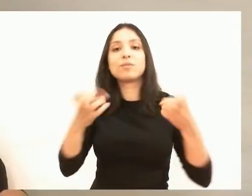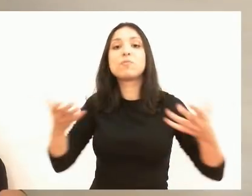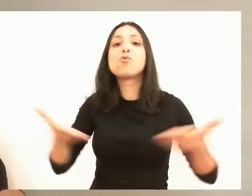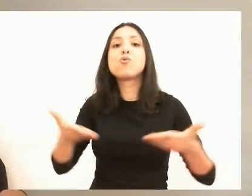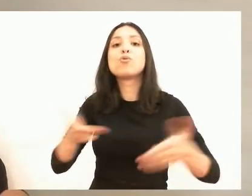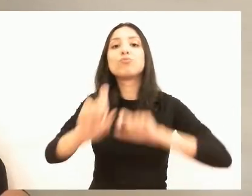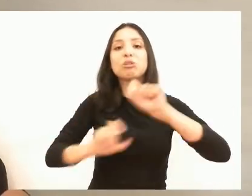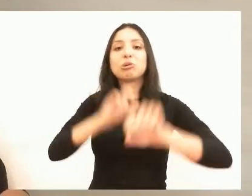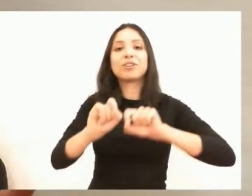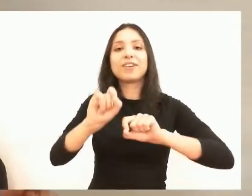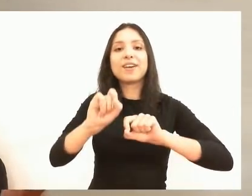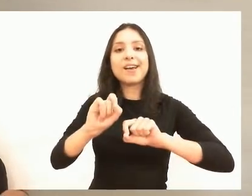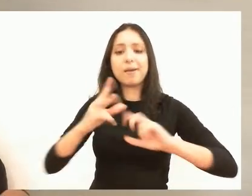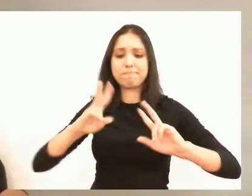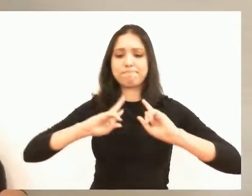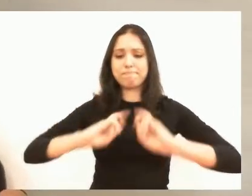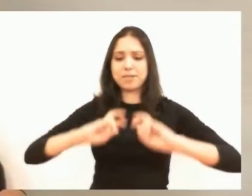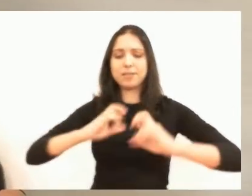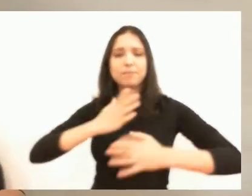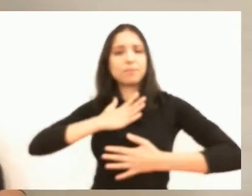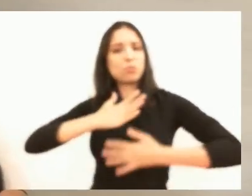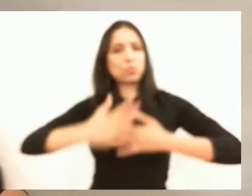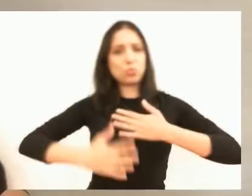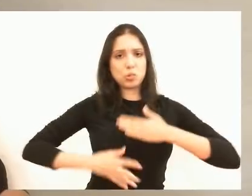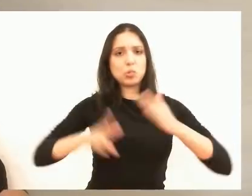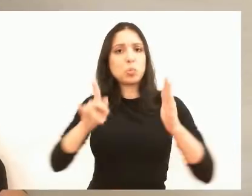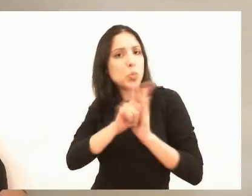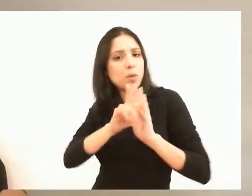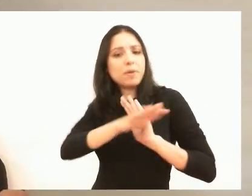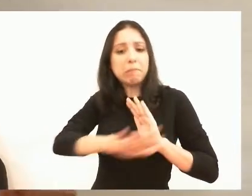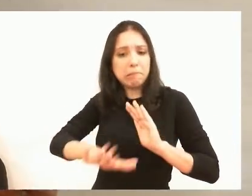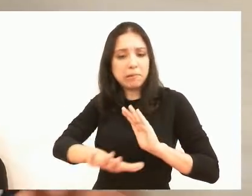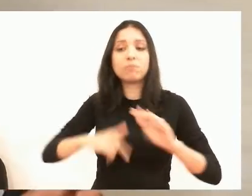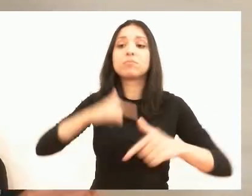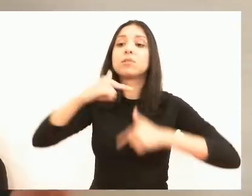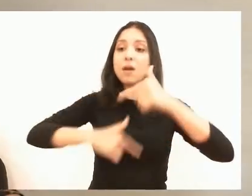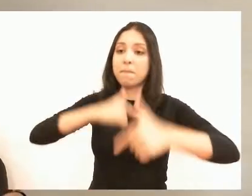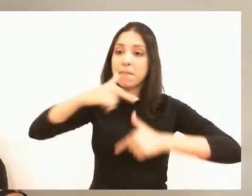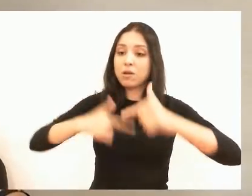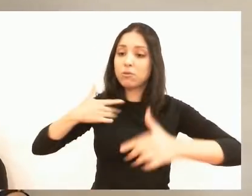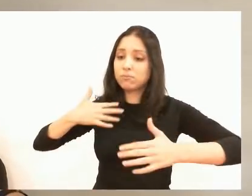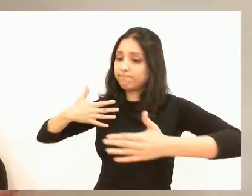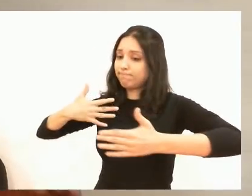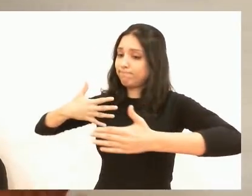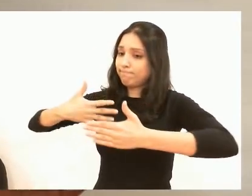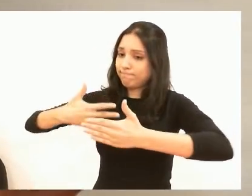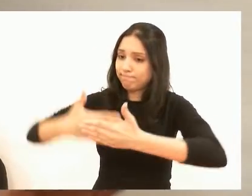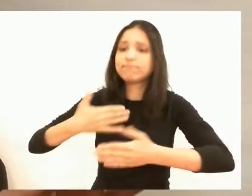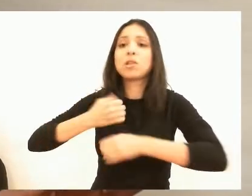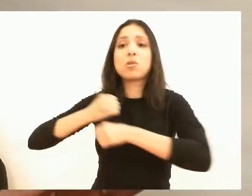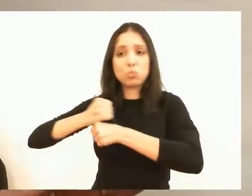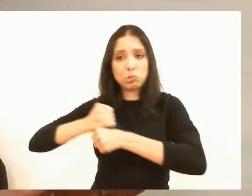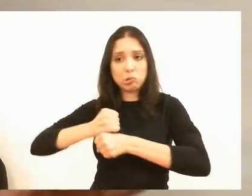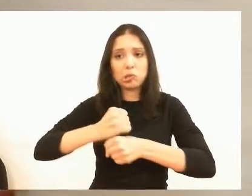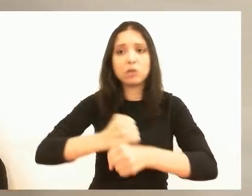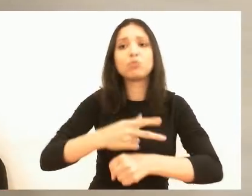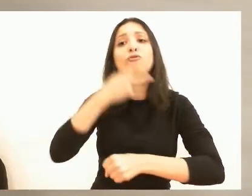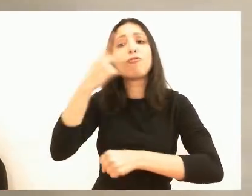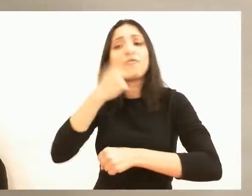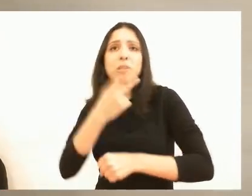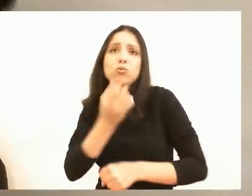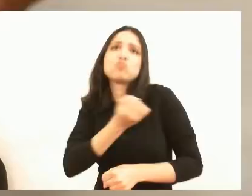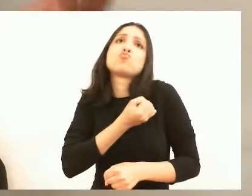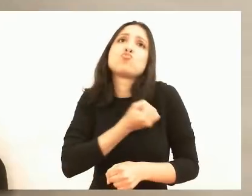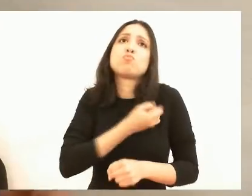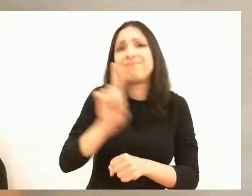escuta do corpo não é para a criança que é um trabalho que eu desenvolvo é algumas décadas hoje eu não tô falando tanto os números gente